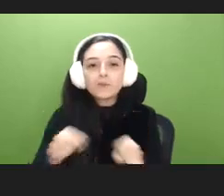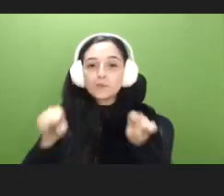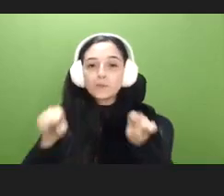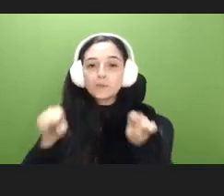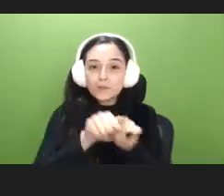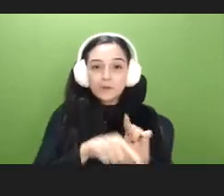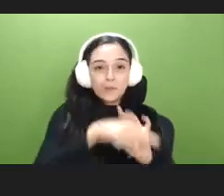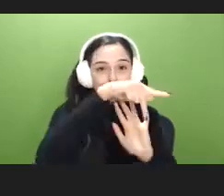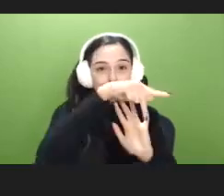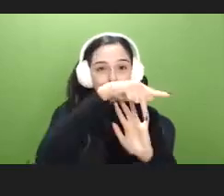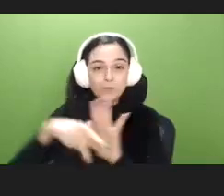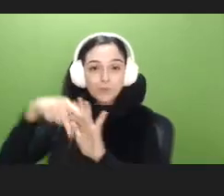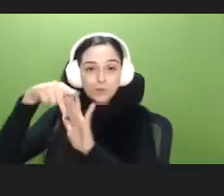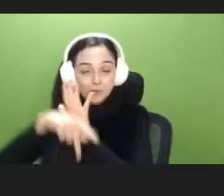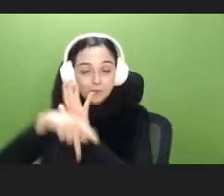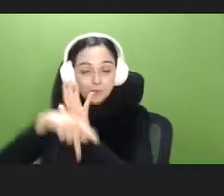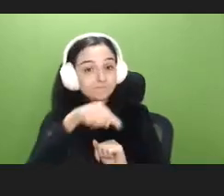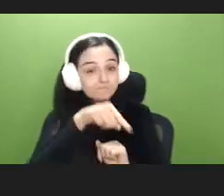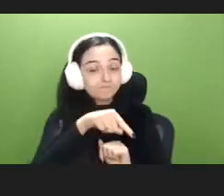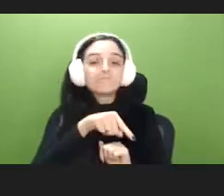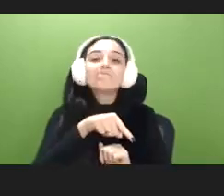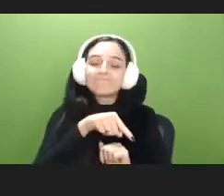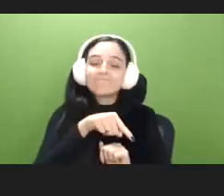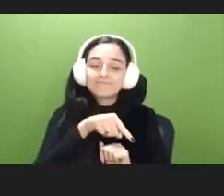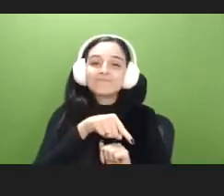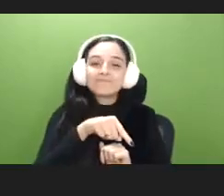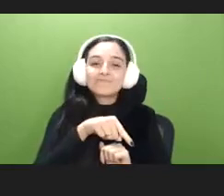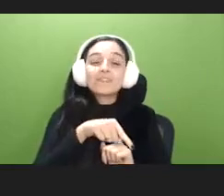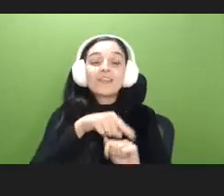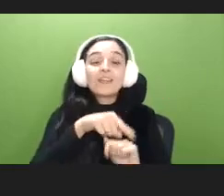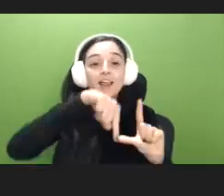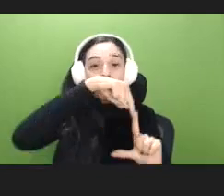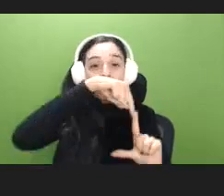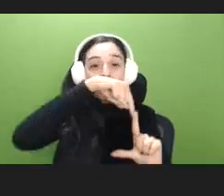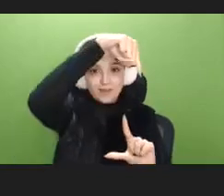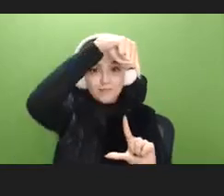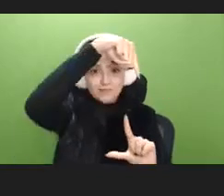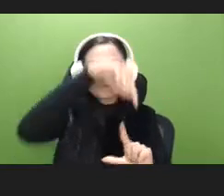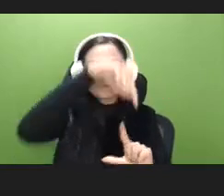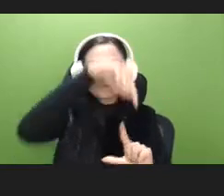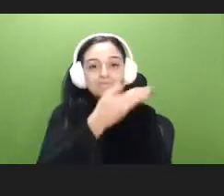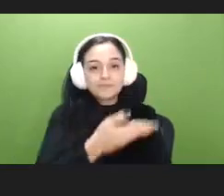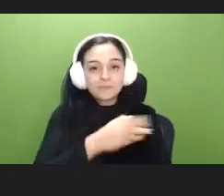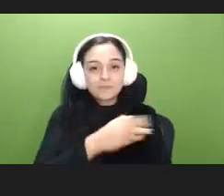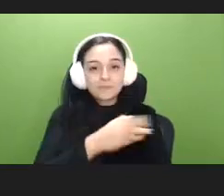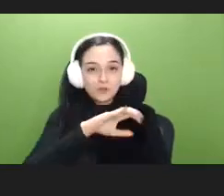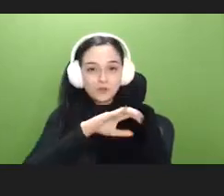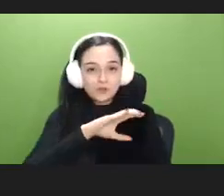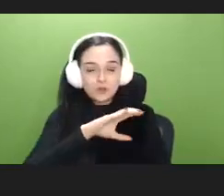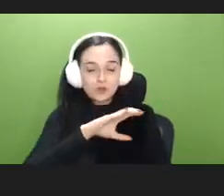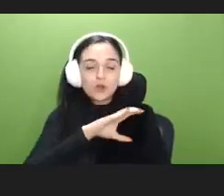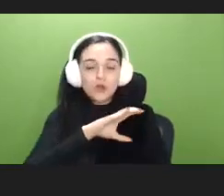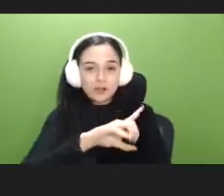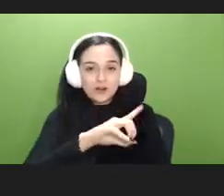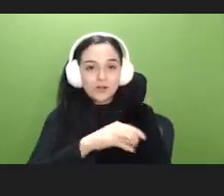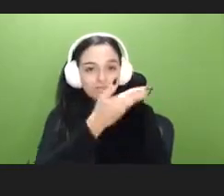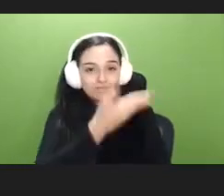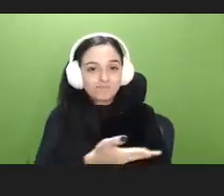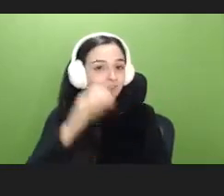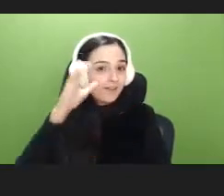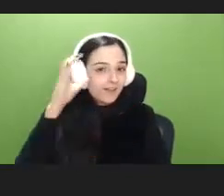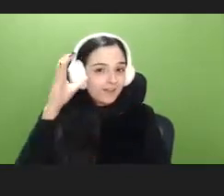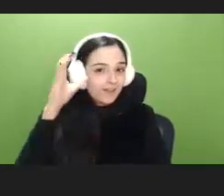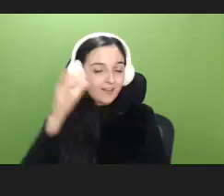de extensão universitária, o Libras e Saúde, coordenado pelo professor Carlos Rodrigues, da Universidade Federal de